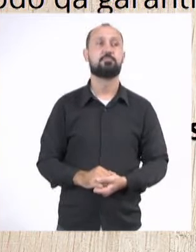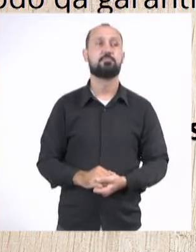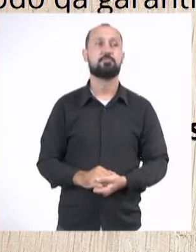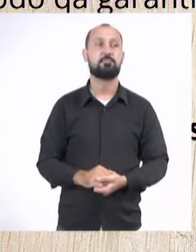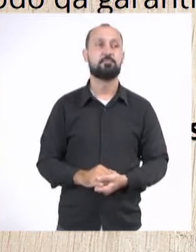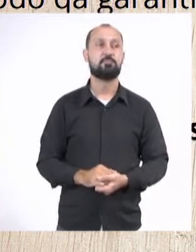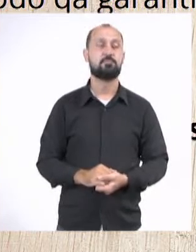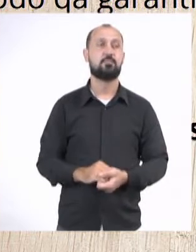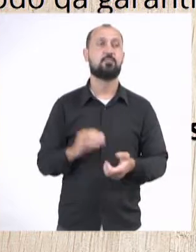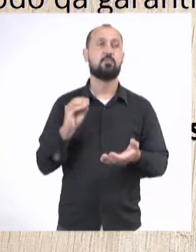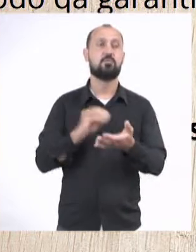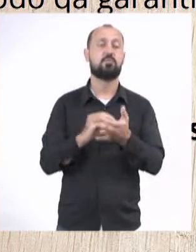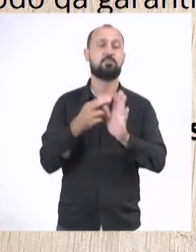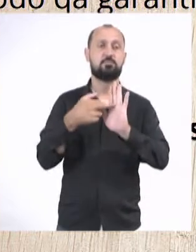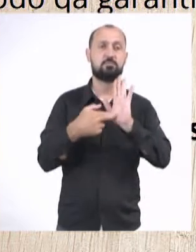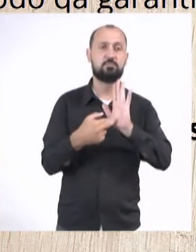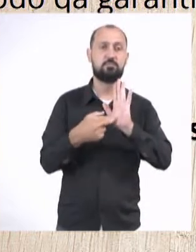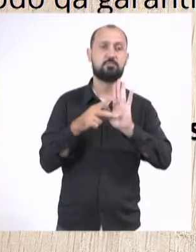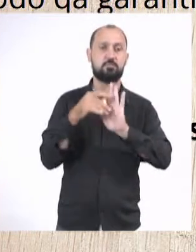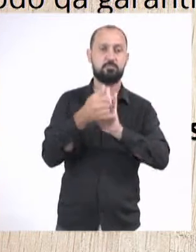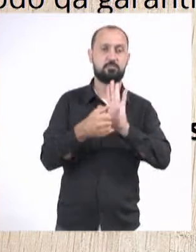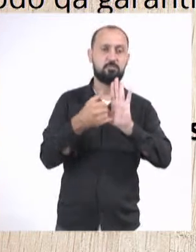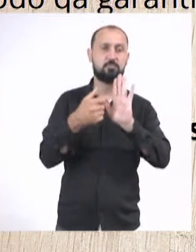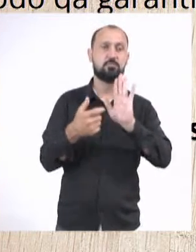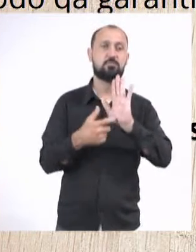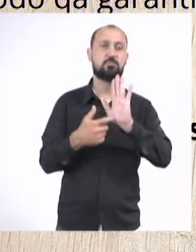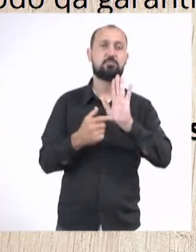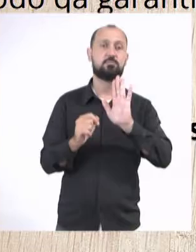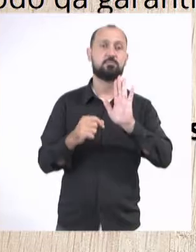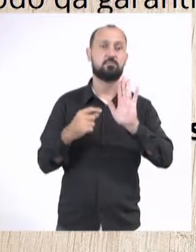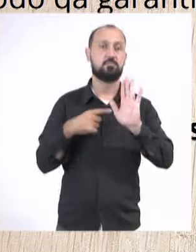A falta de regulamentação do programa também,